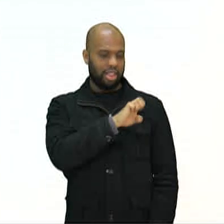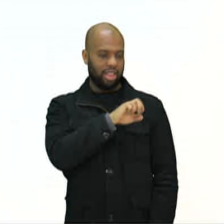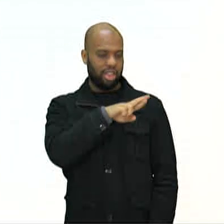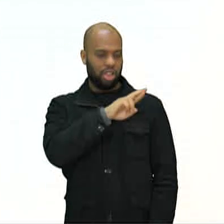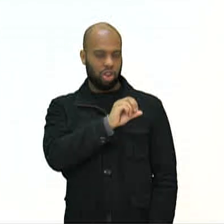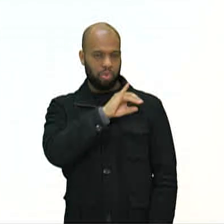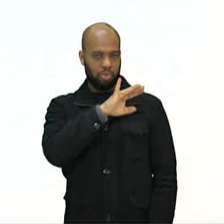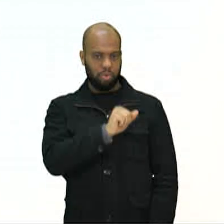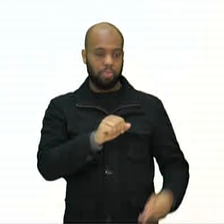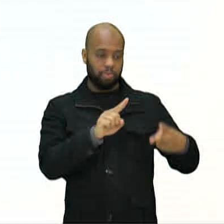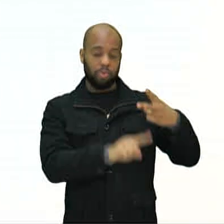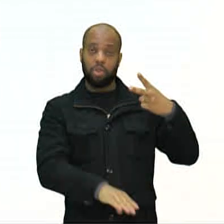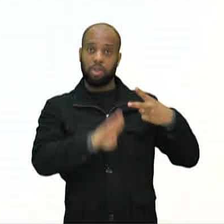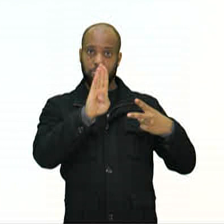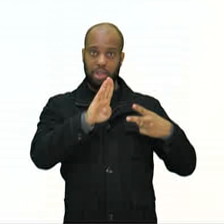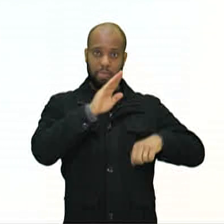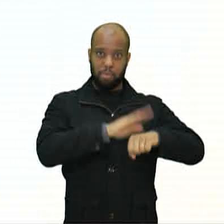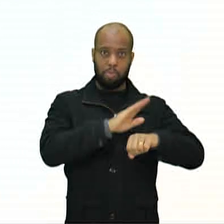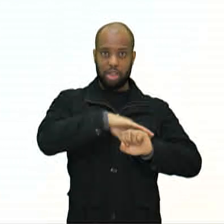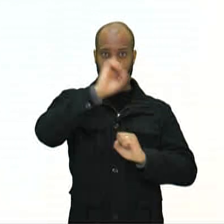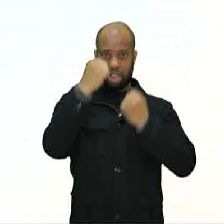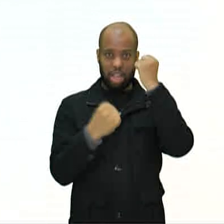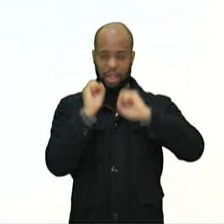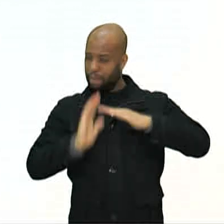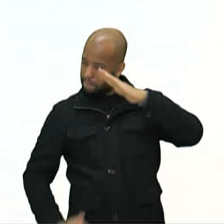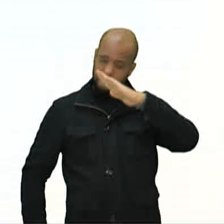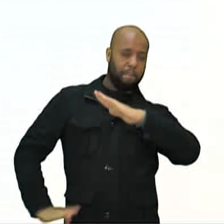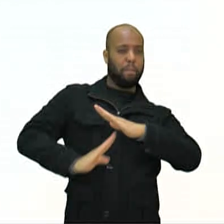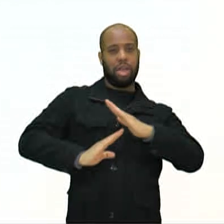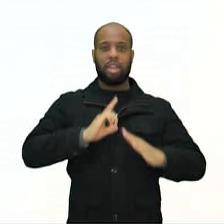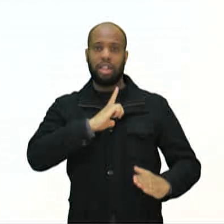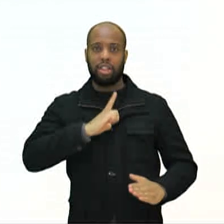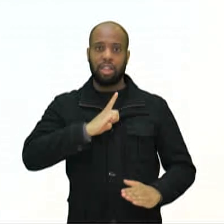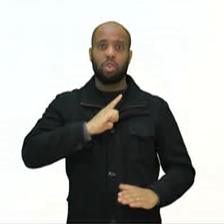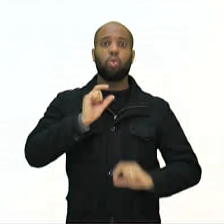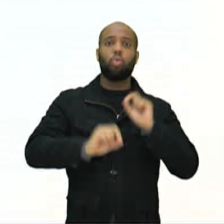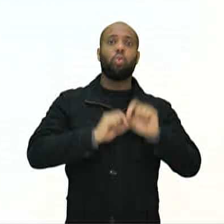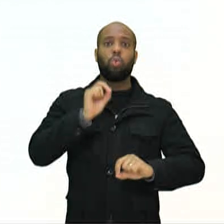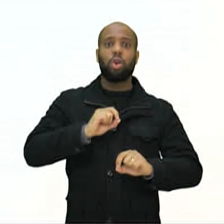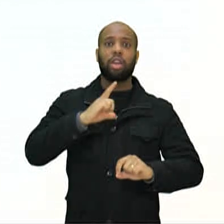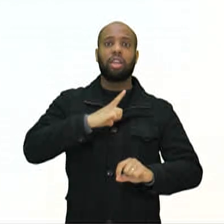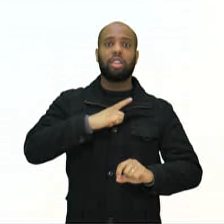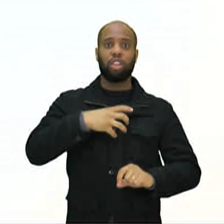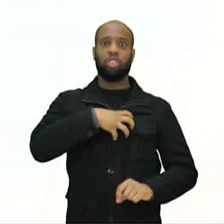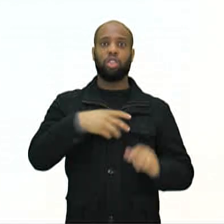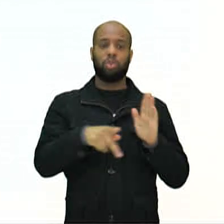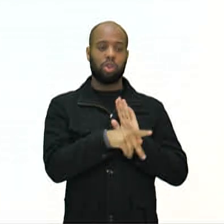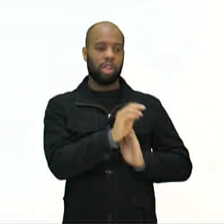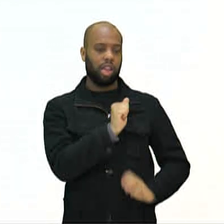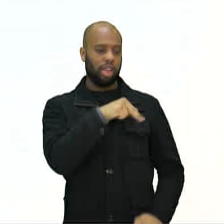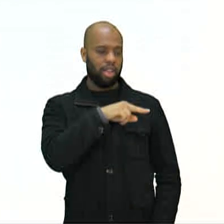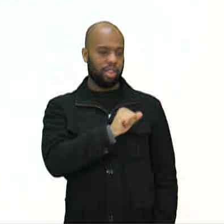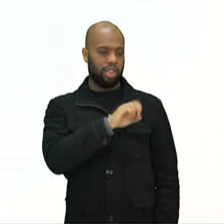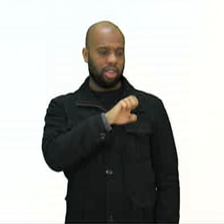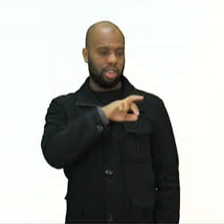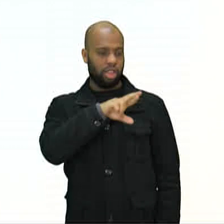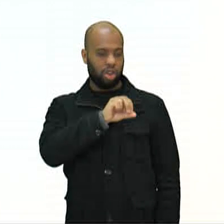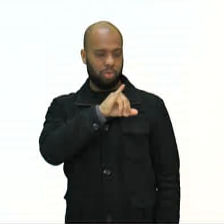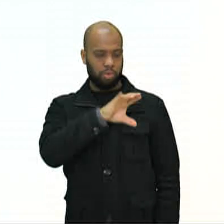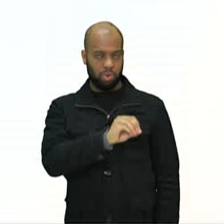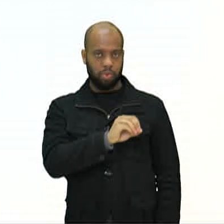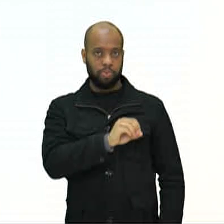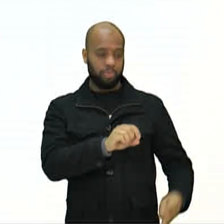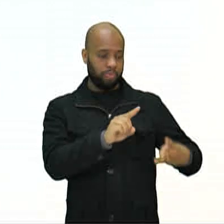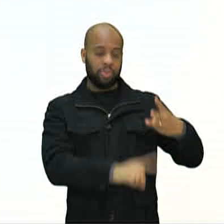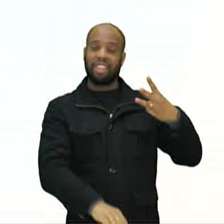B. Durante os exercícios com intensidade máxima, há um predomínio do sistema metabólico anaeróbio. Letra C.